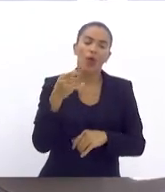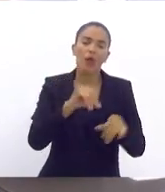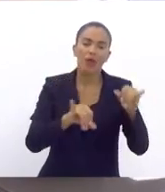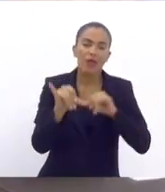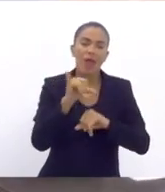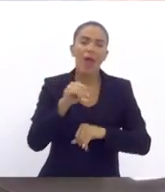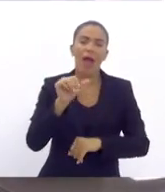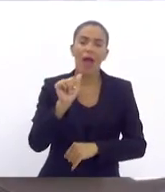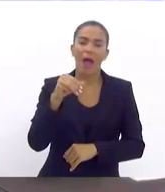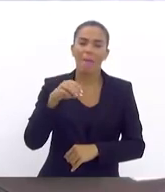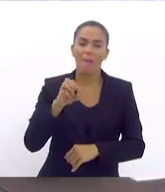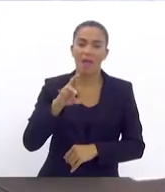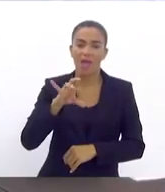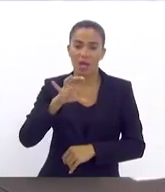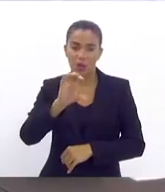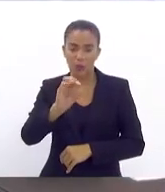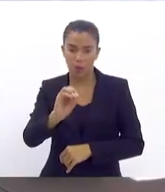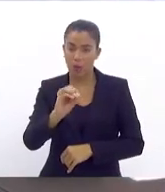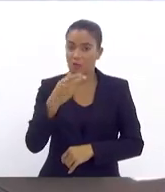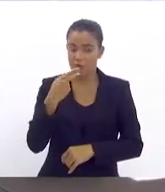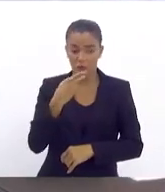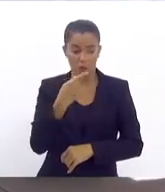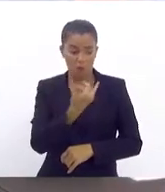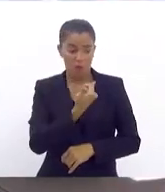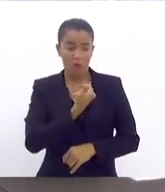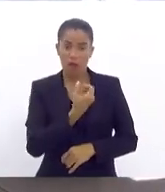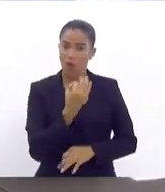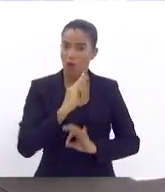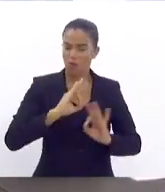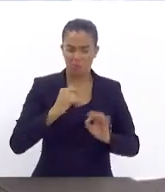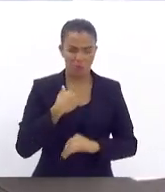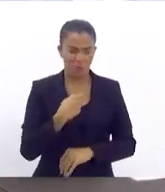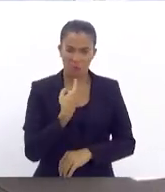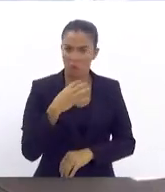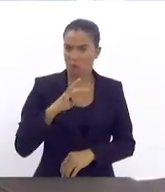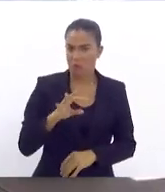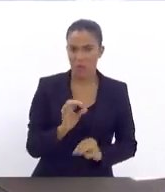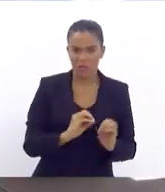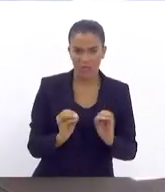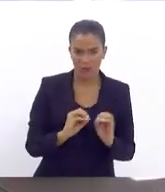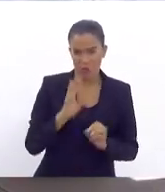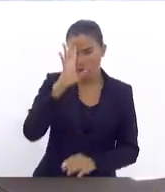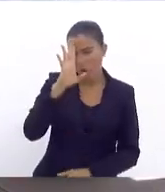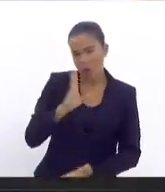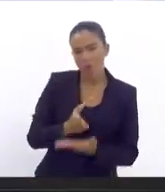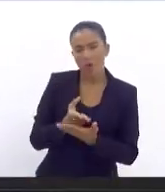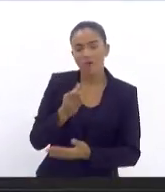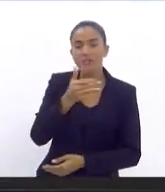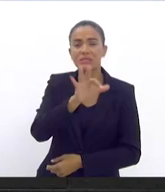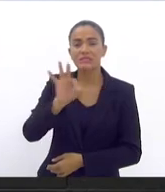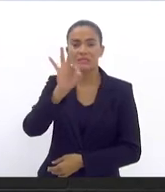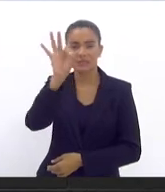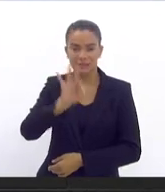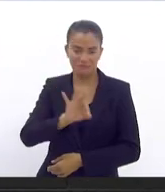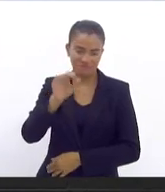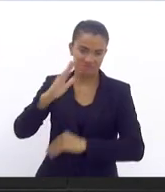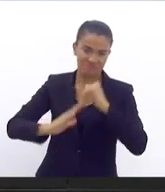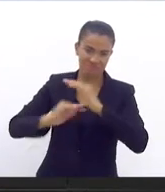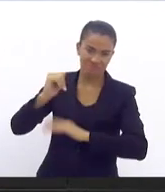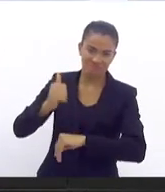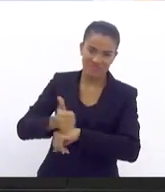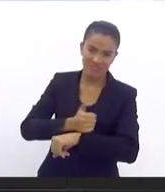outros lugares e disse que isso é muito bom. Eu mesmo confesso que eu não conhecia isso. Então, confiando 100% na sua tecnicidade,